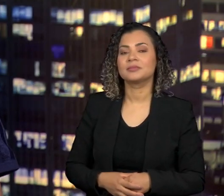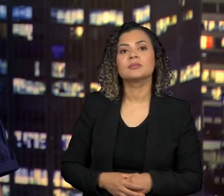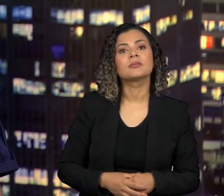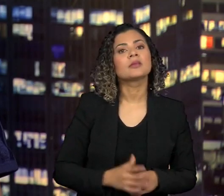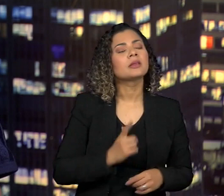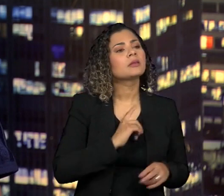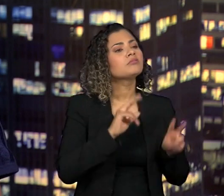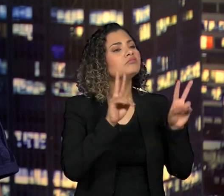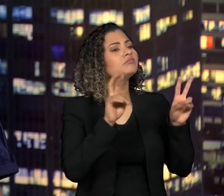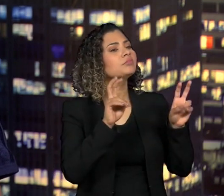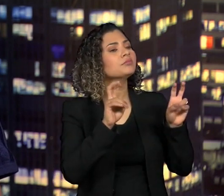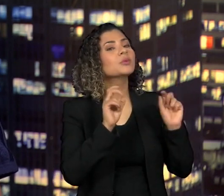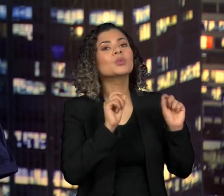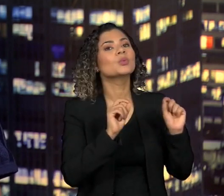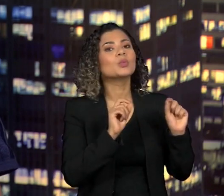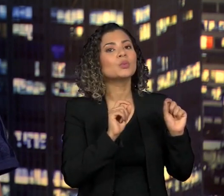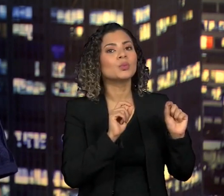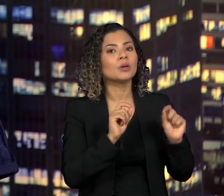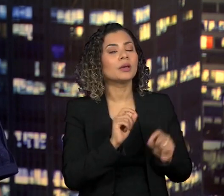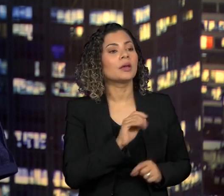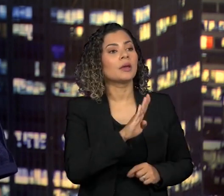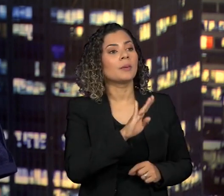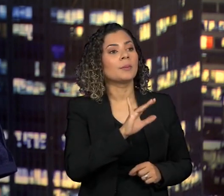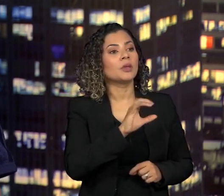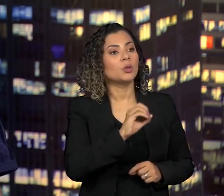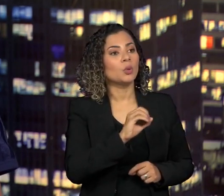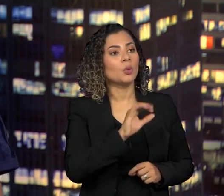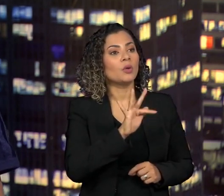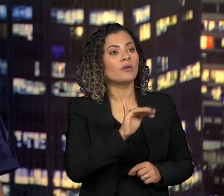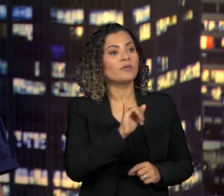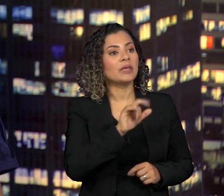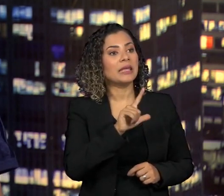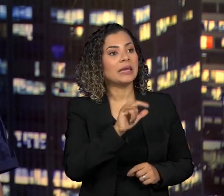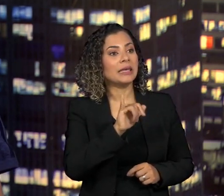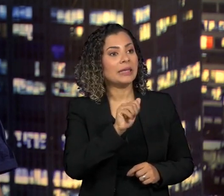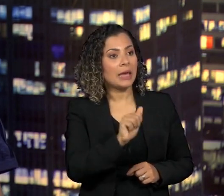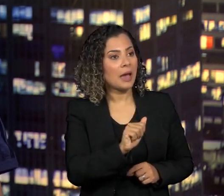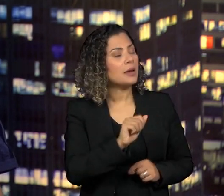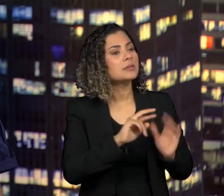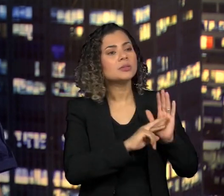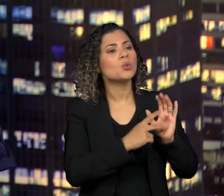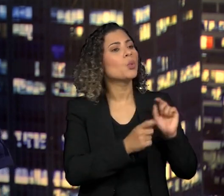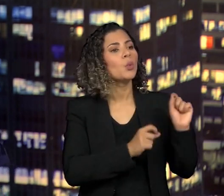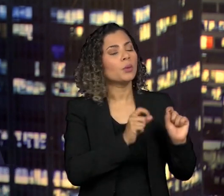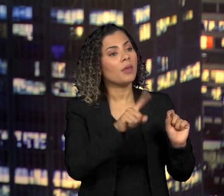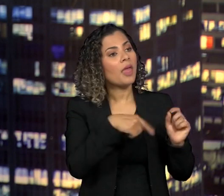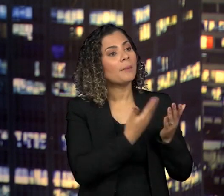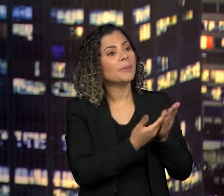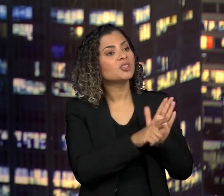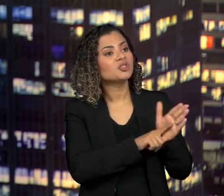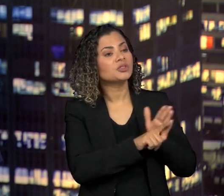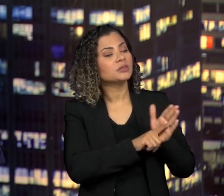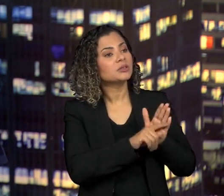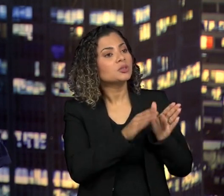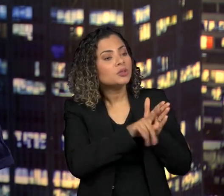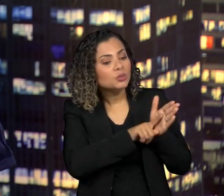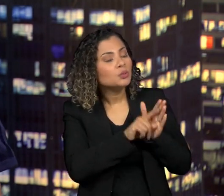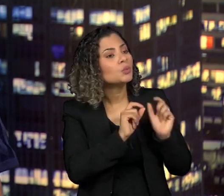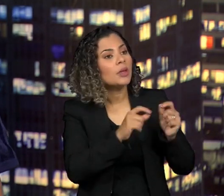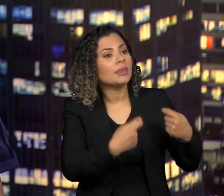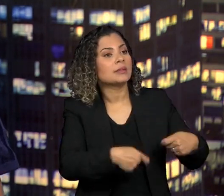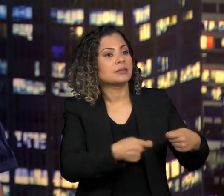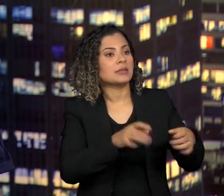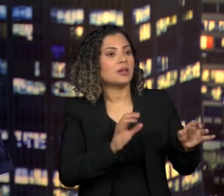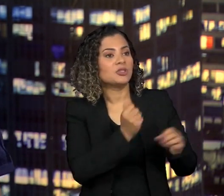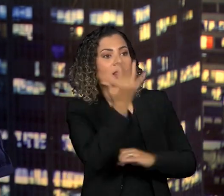termo que tem sido usado, chamado de biofilia, que estuda justamente os pontos positivos nessa necessidade do contato com